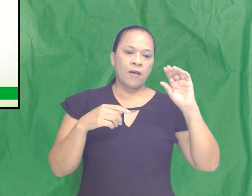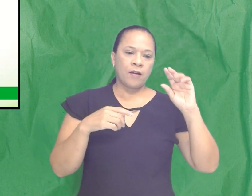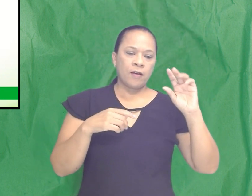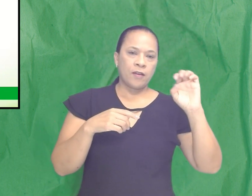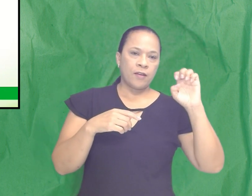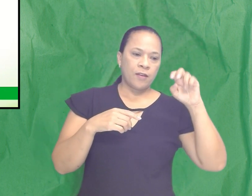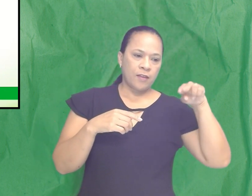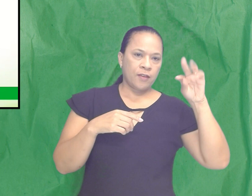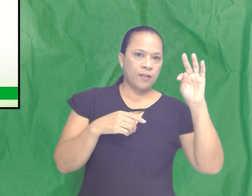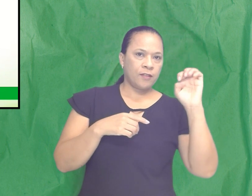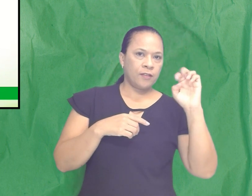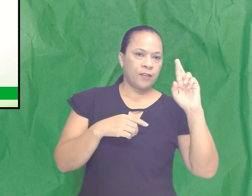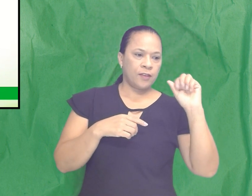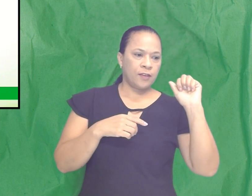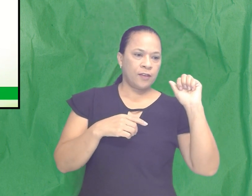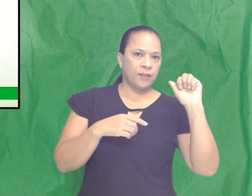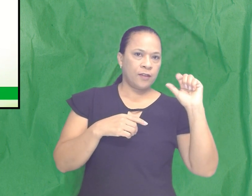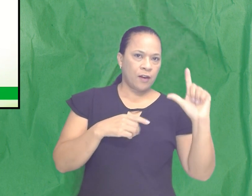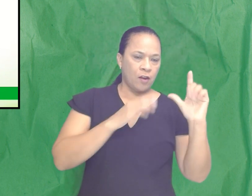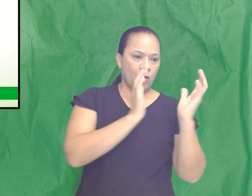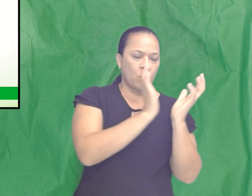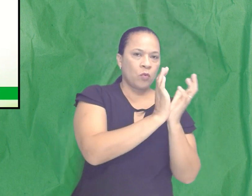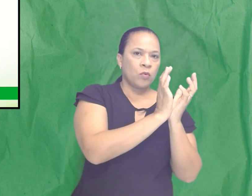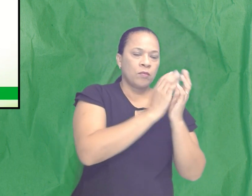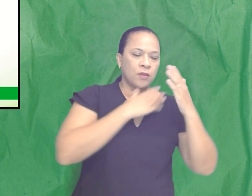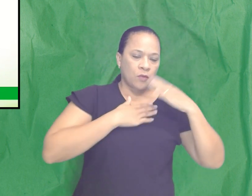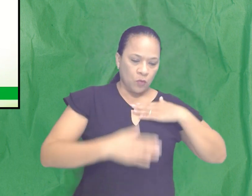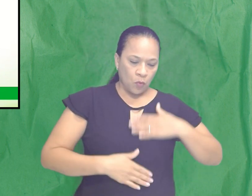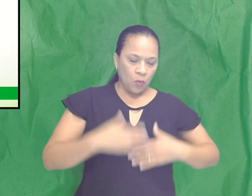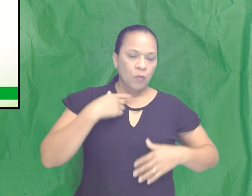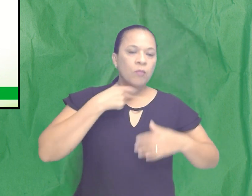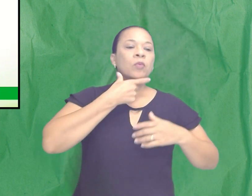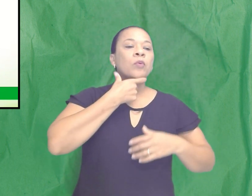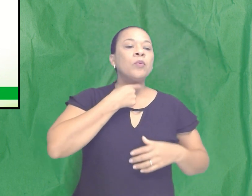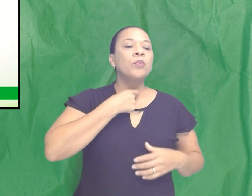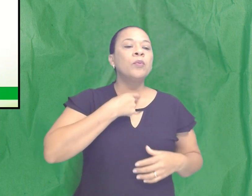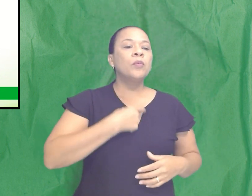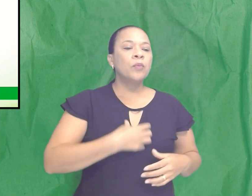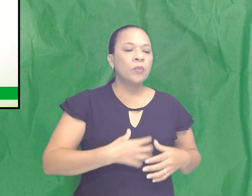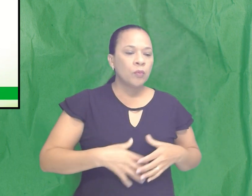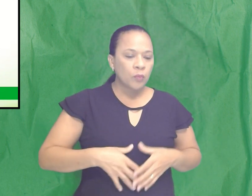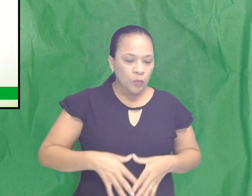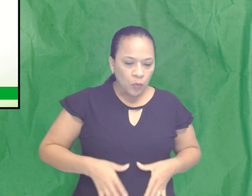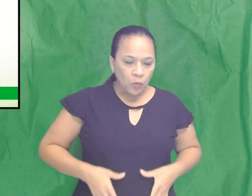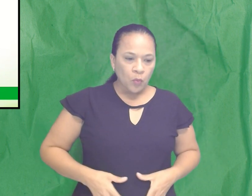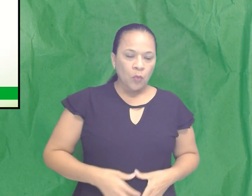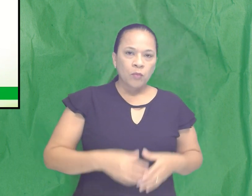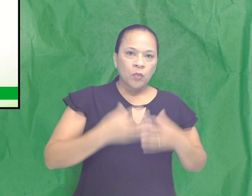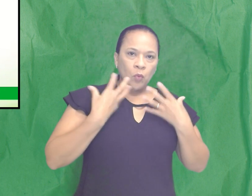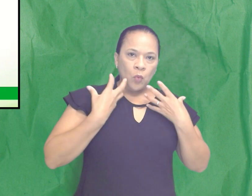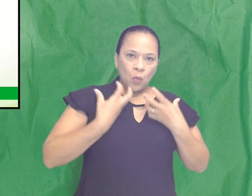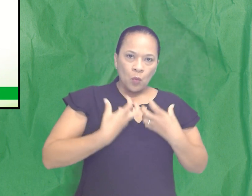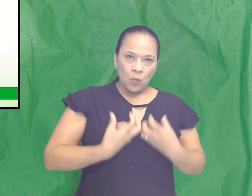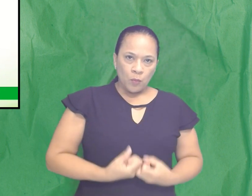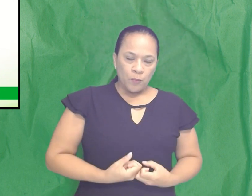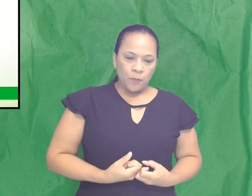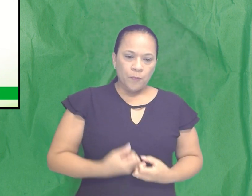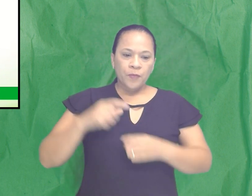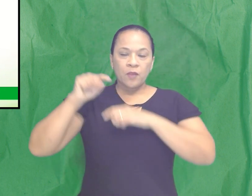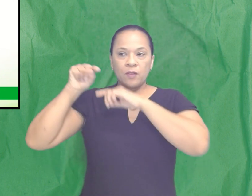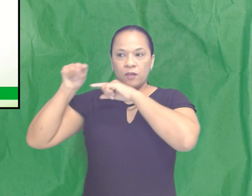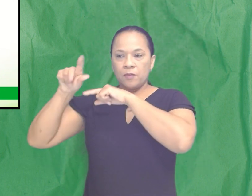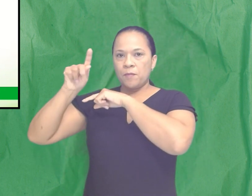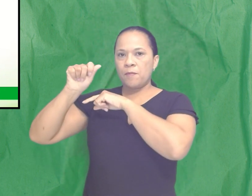ele será absorvido por qualquer parte do trato gastrointestinal. Já a via parenteral,